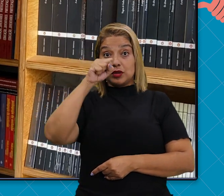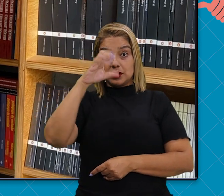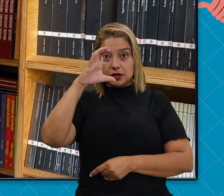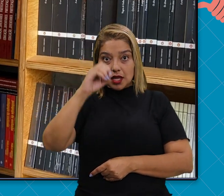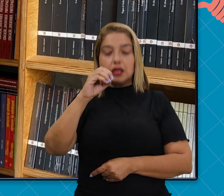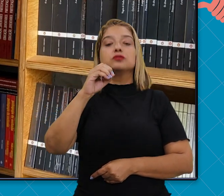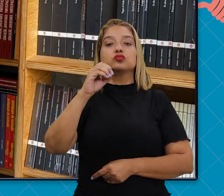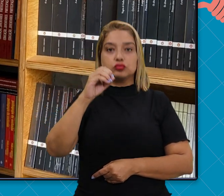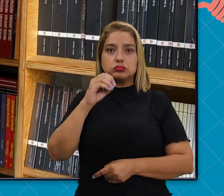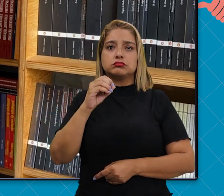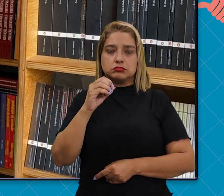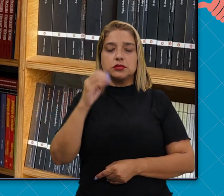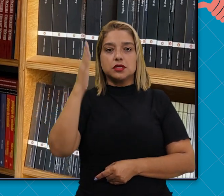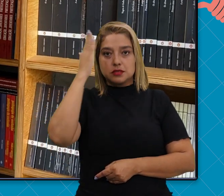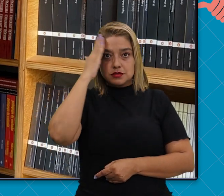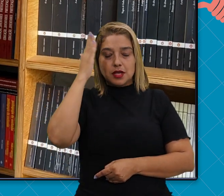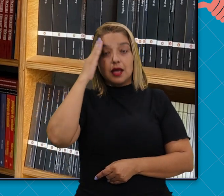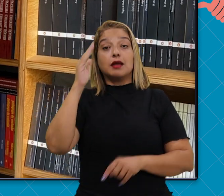órgão